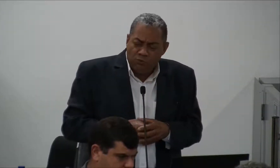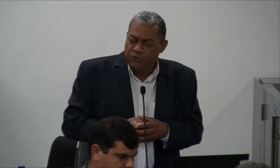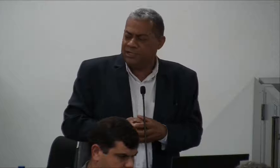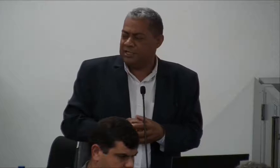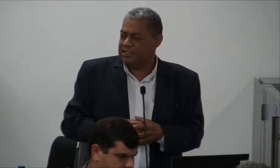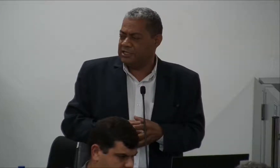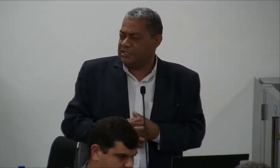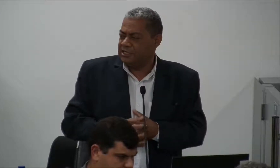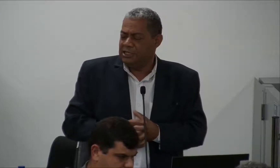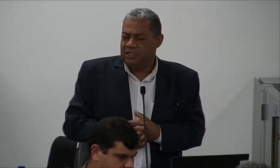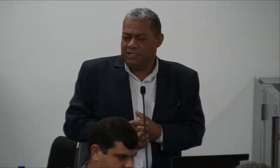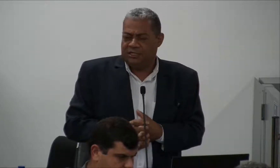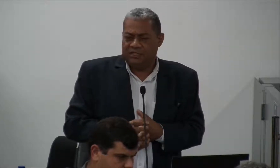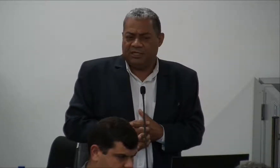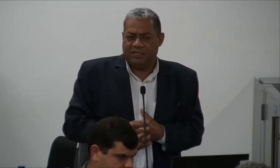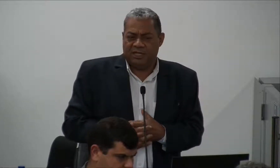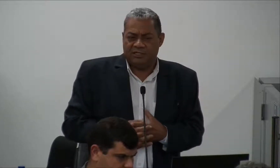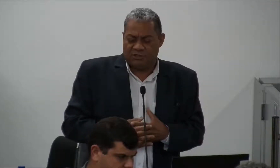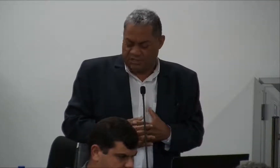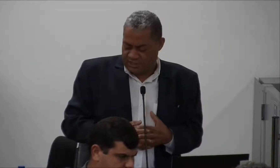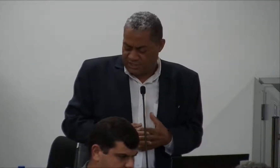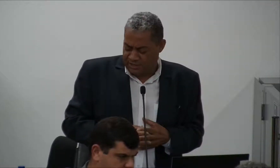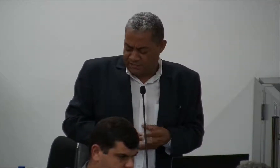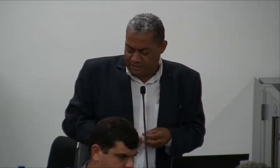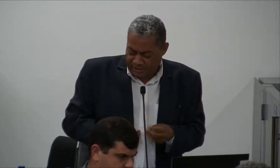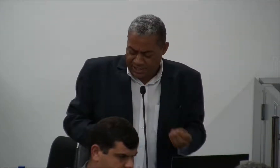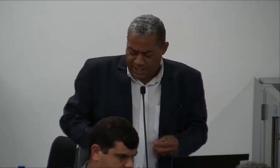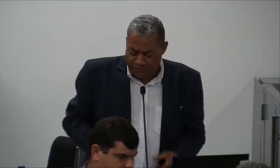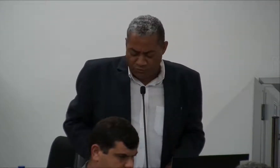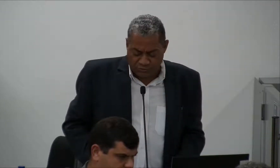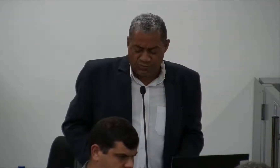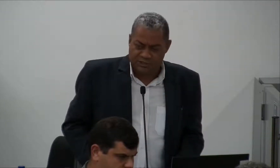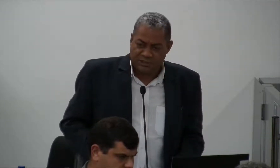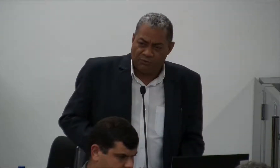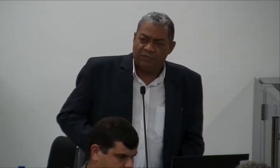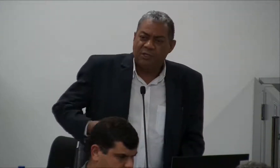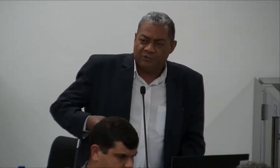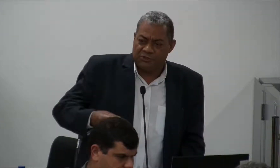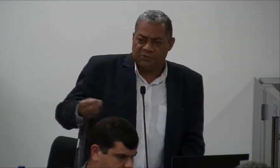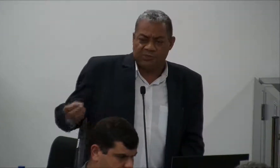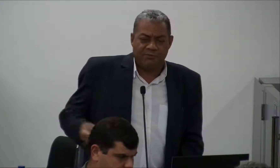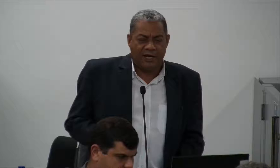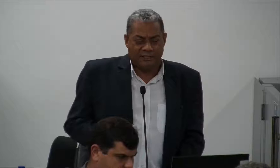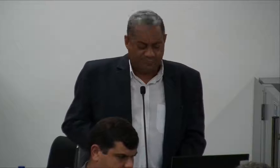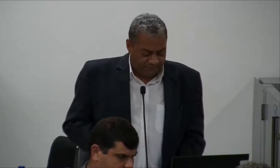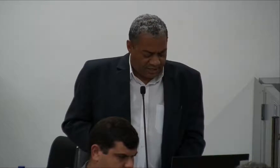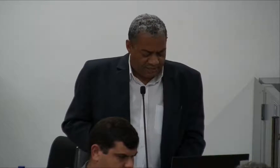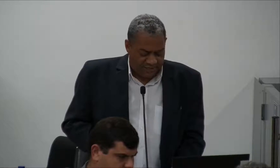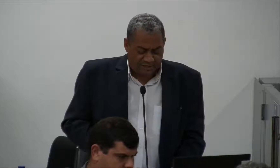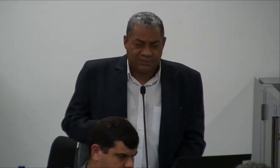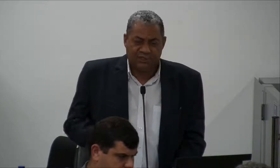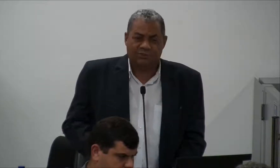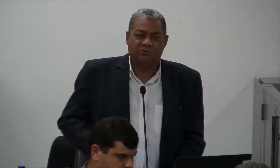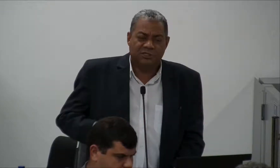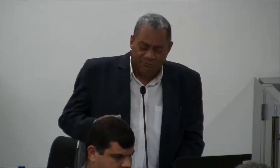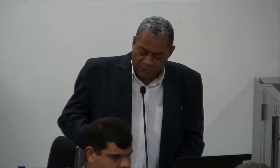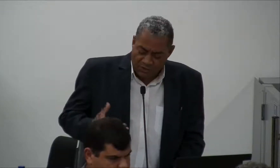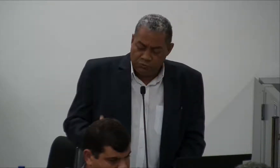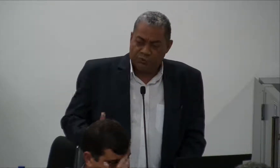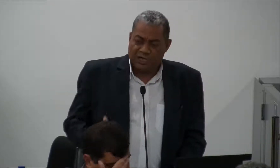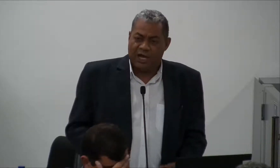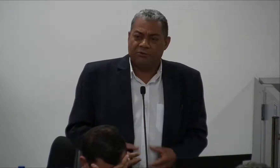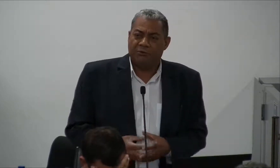é muito interessante e a terceira idade eu acho que tem a ganhar muito com isso. Então, associo os demais parlamentares no sentido